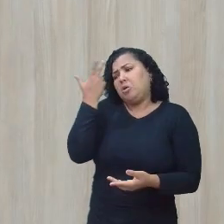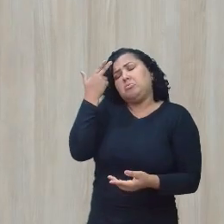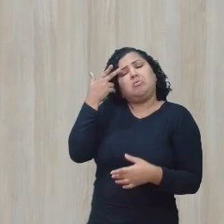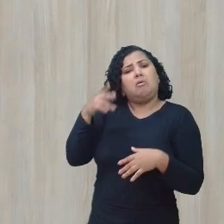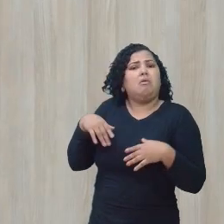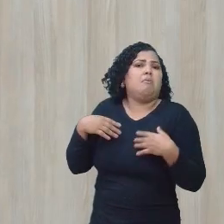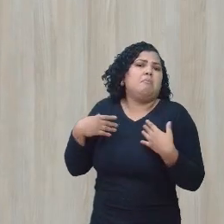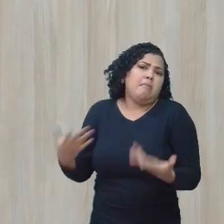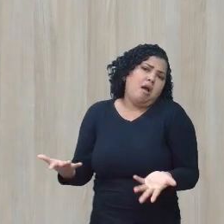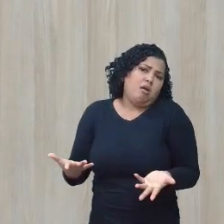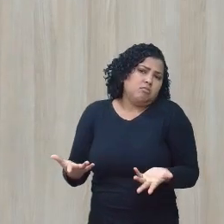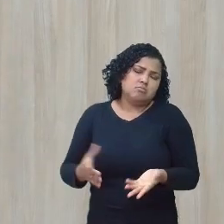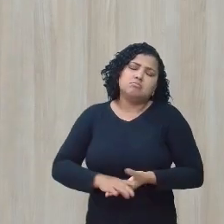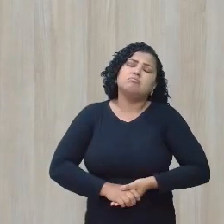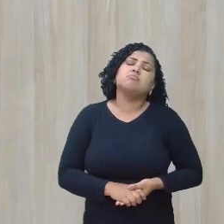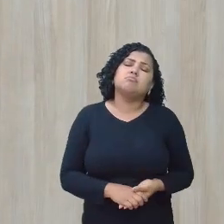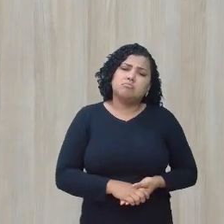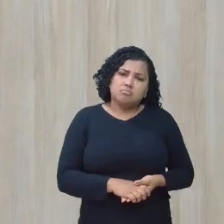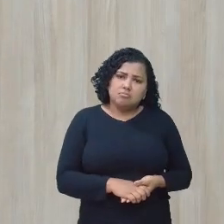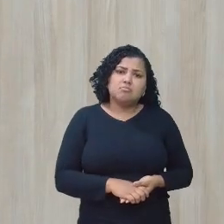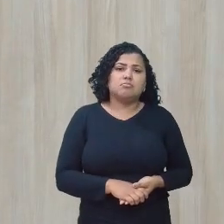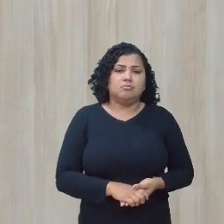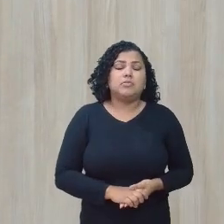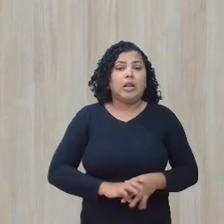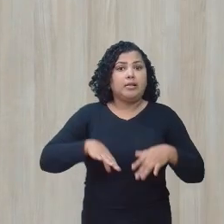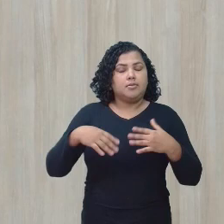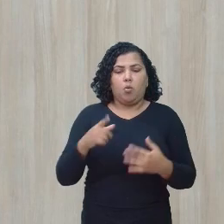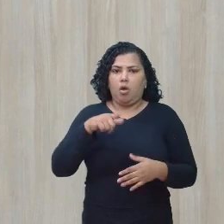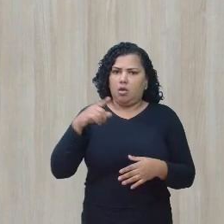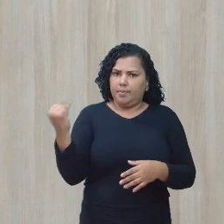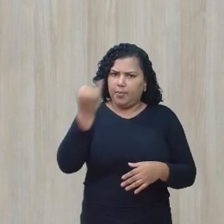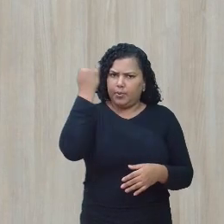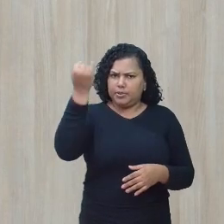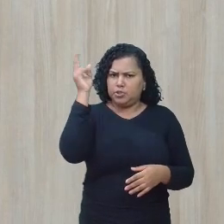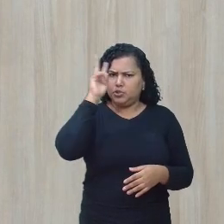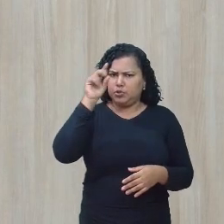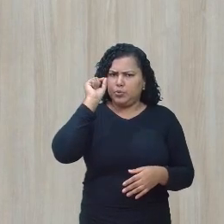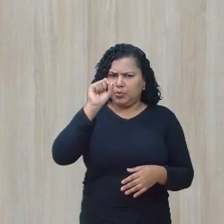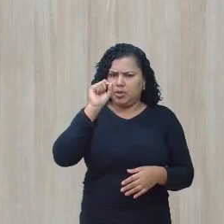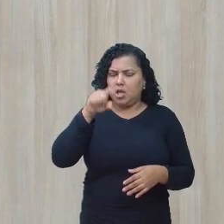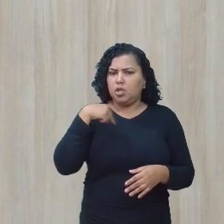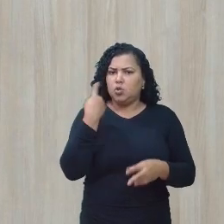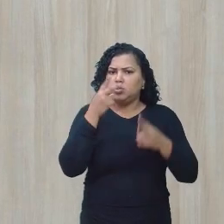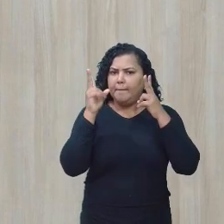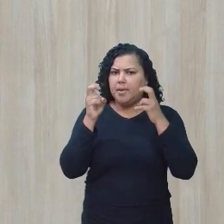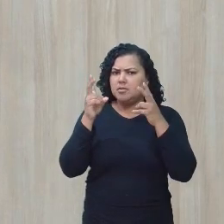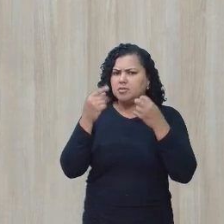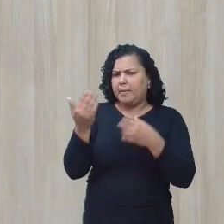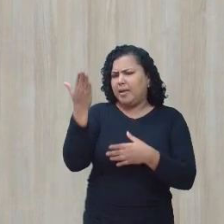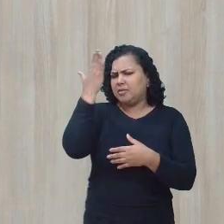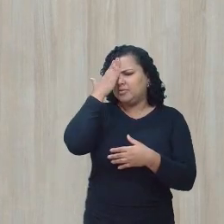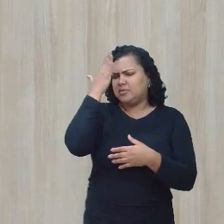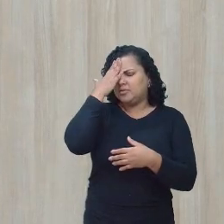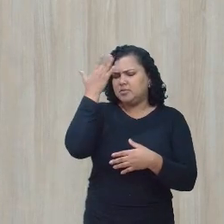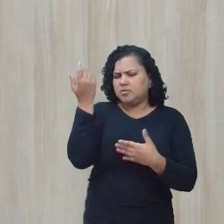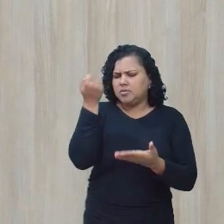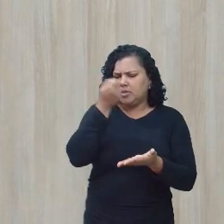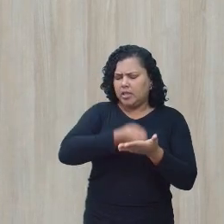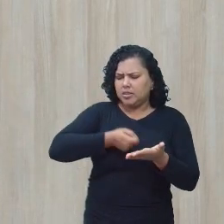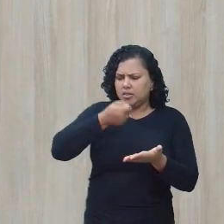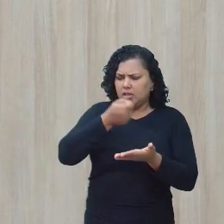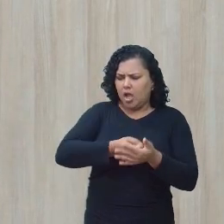como extremamente normal. E aí uma coisa importante da história é justamente isso, né? Nós tentarmos entender como